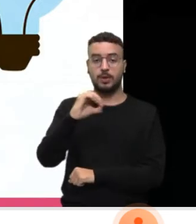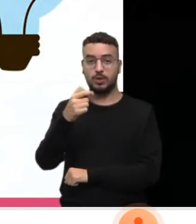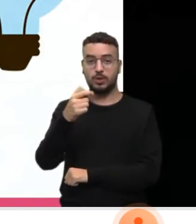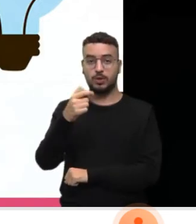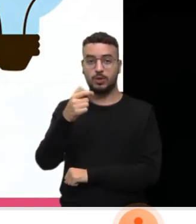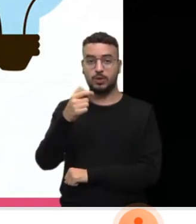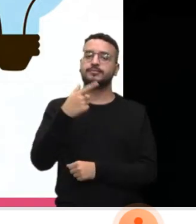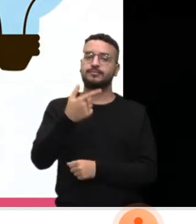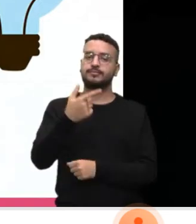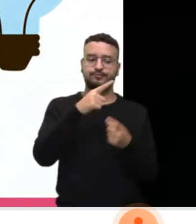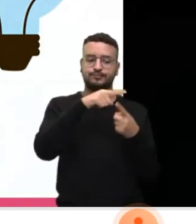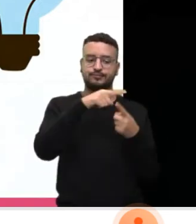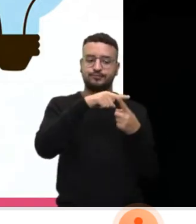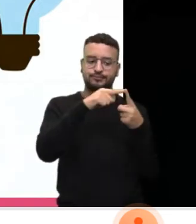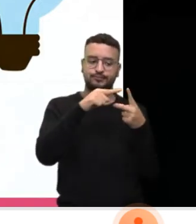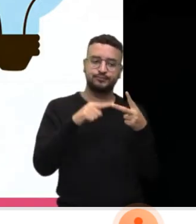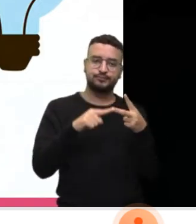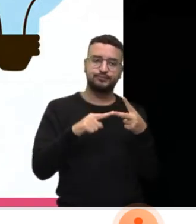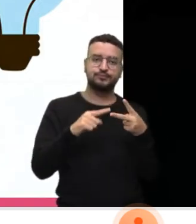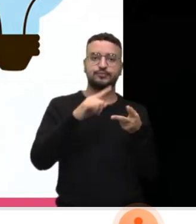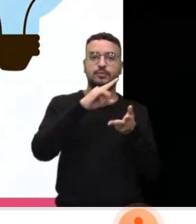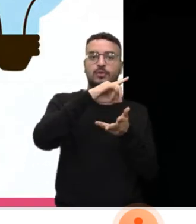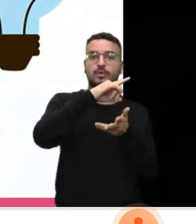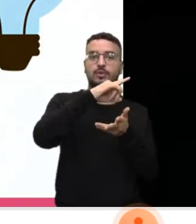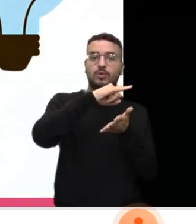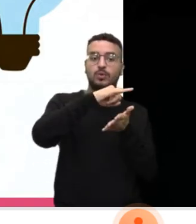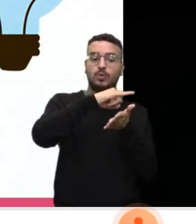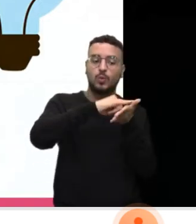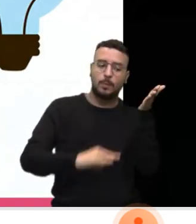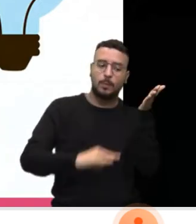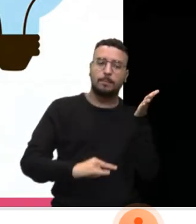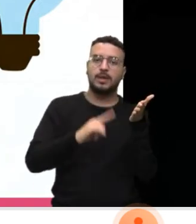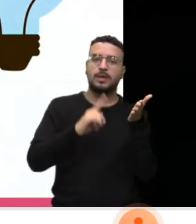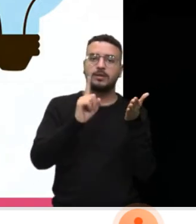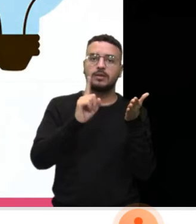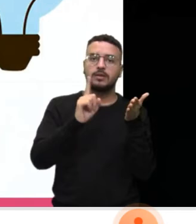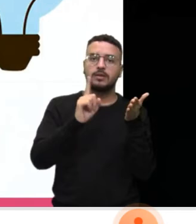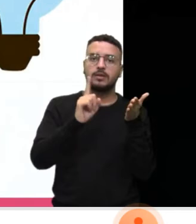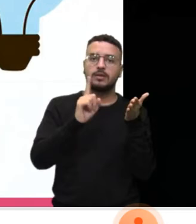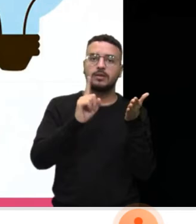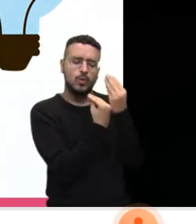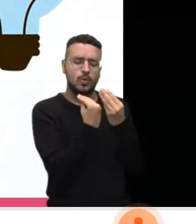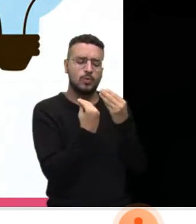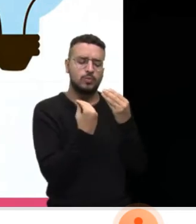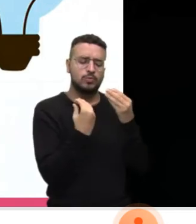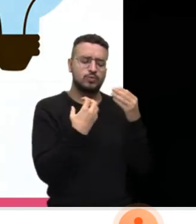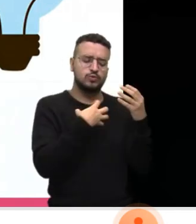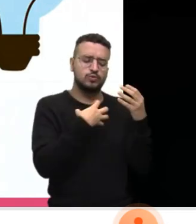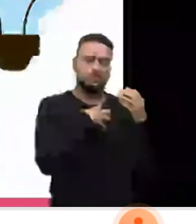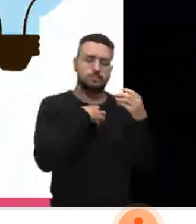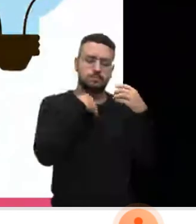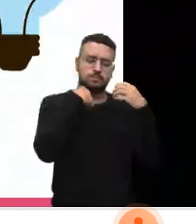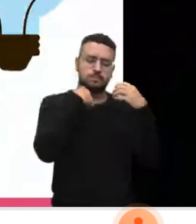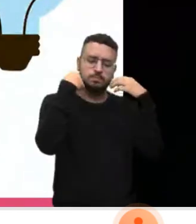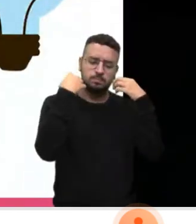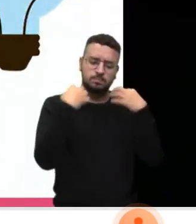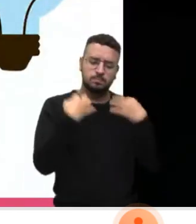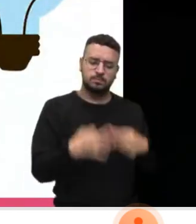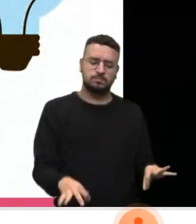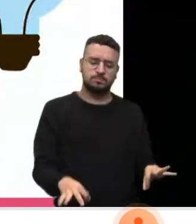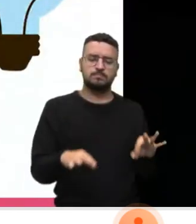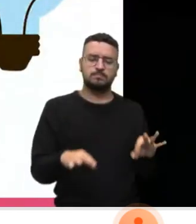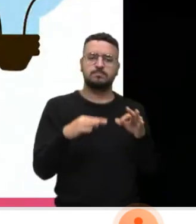nos direcionam, né, em relação à questão do tradutor e intérprete de Libras, o professor